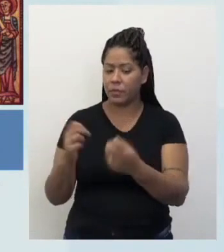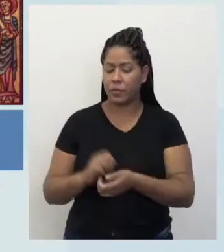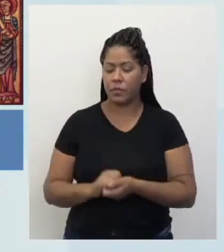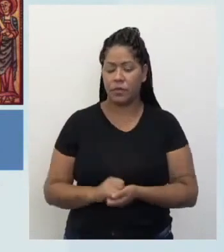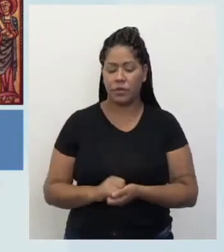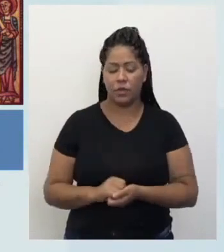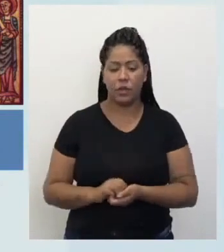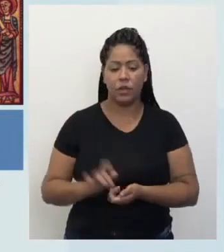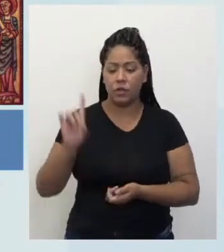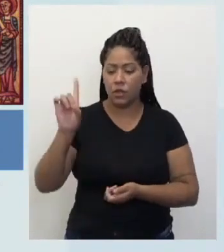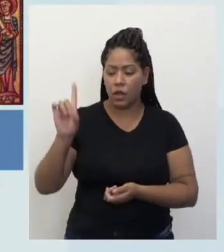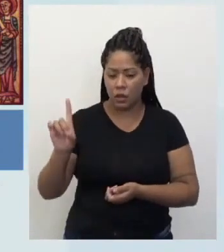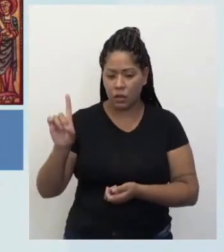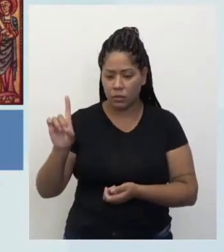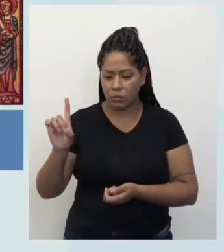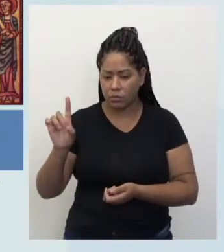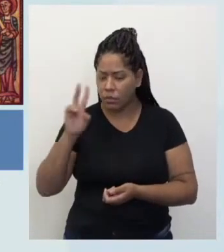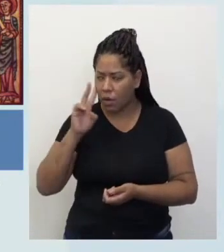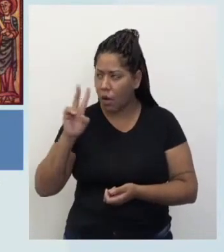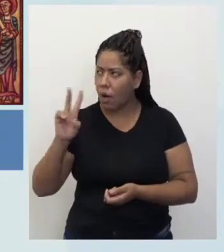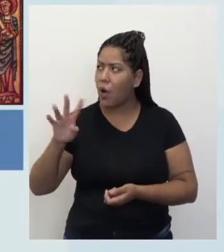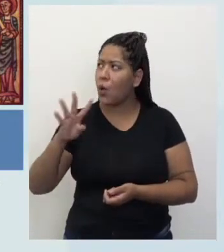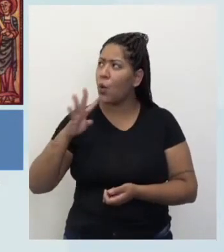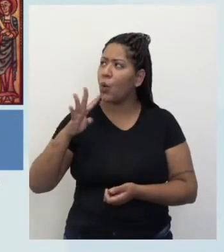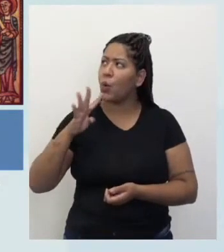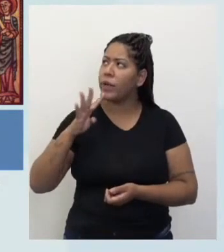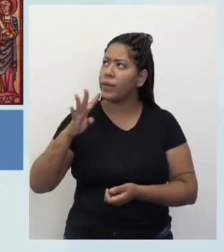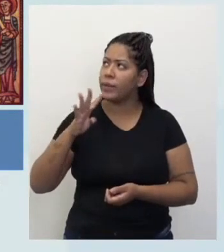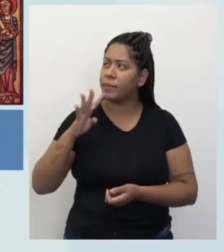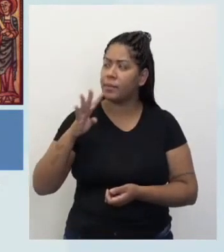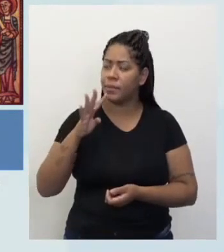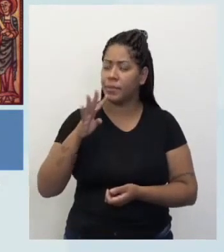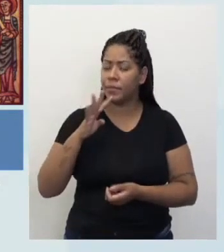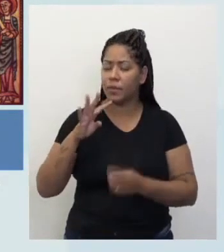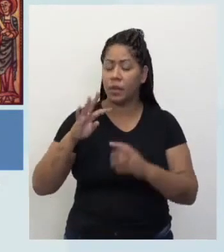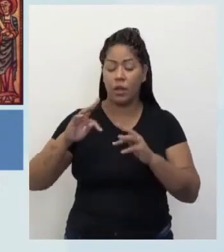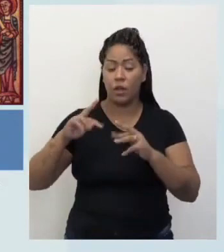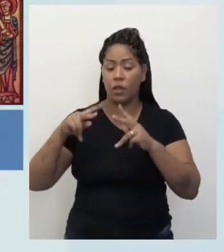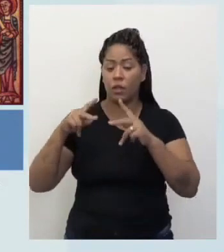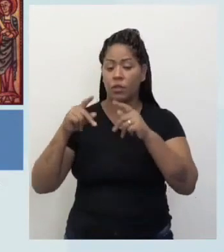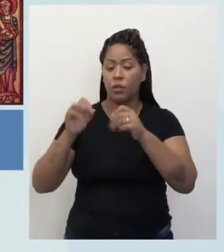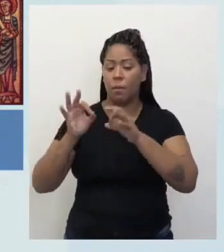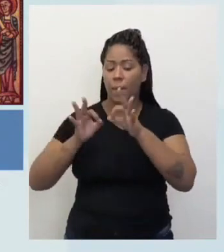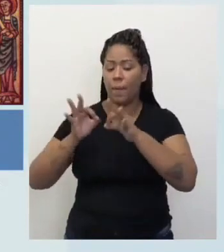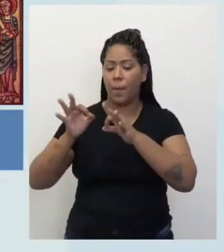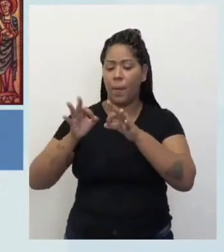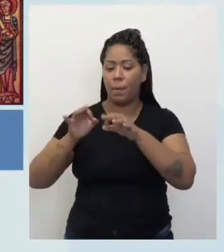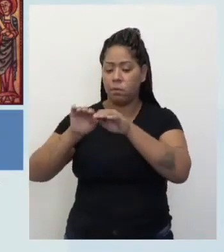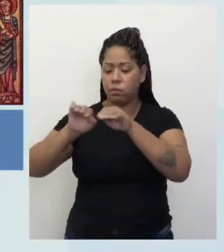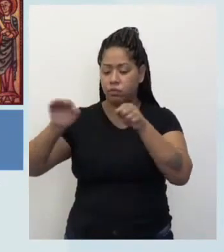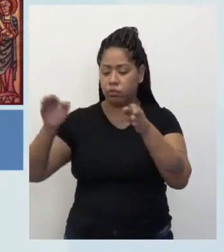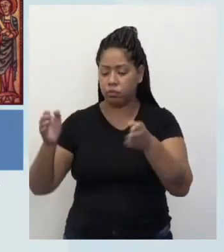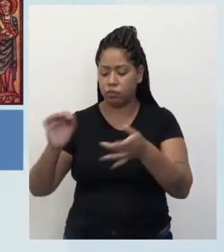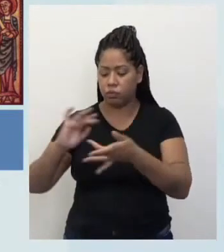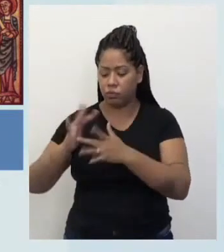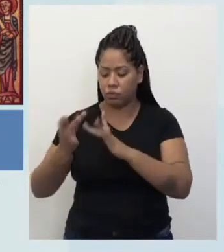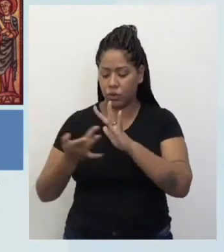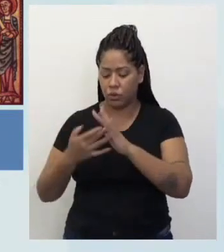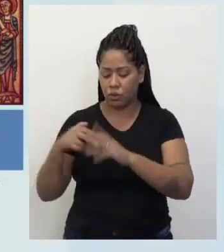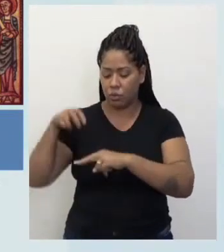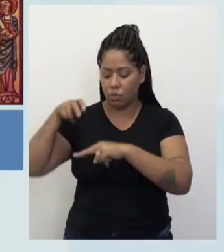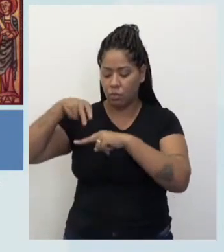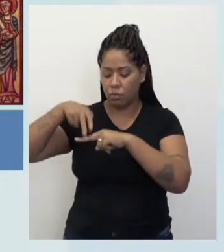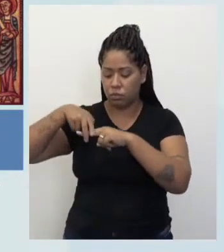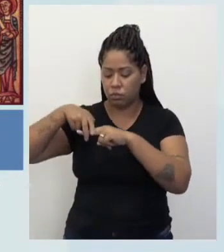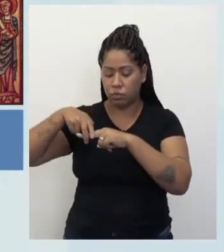Ceia do Leonardo da Vinci, já com todas as técnicas desenvolvidas durante o renascimento